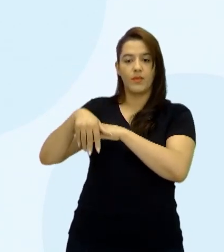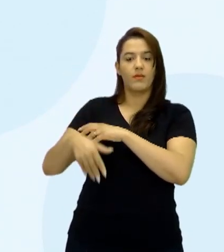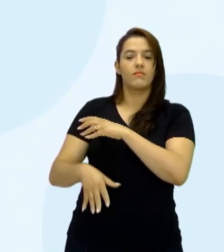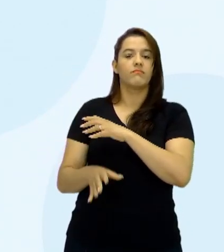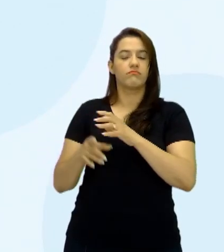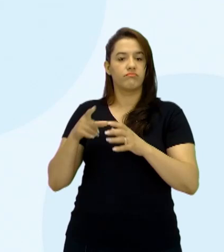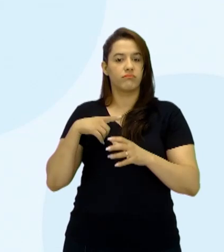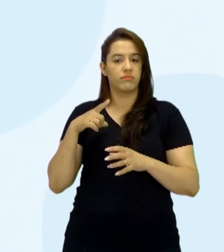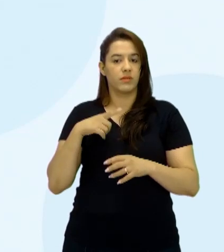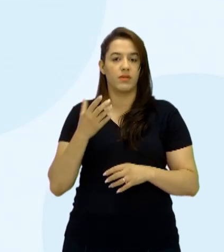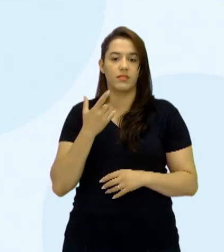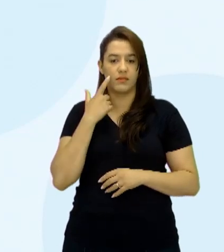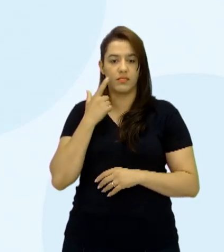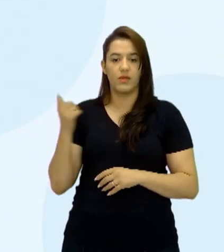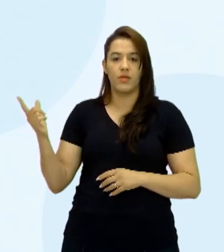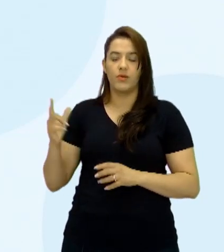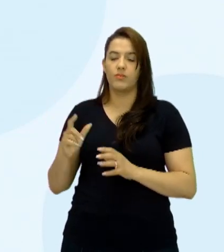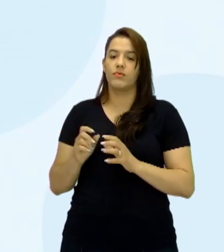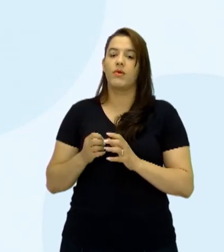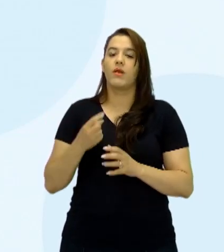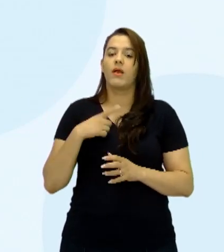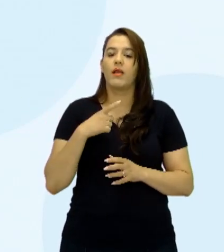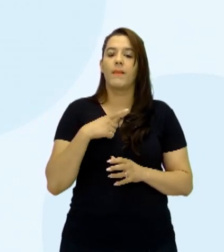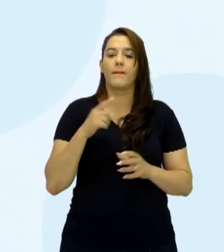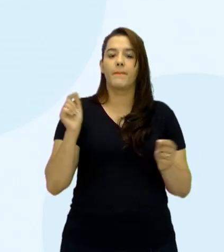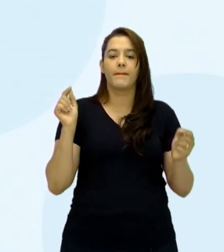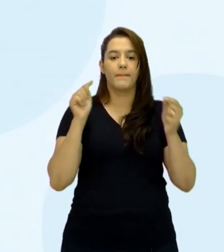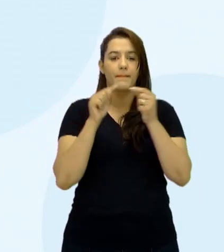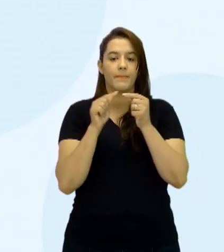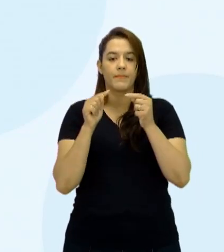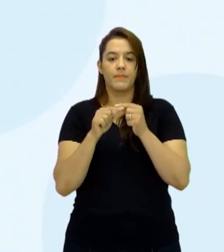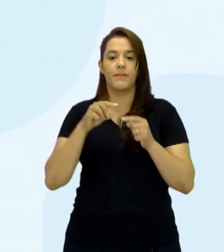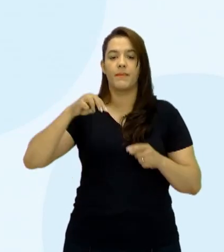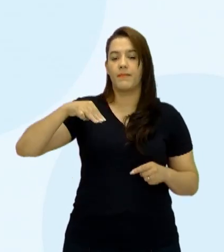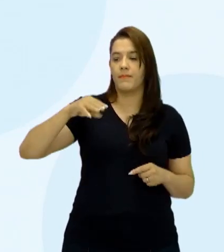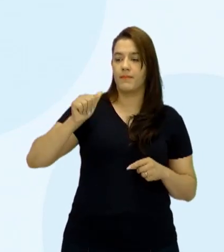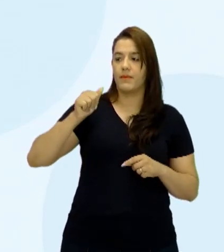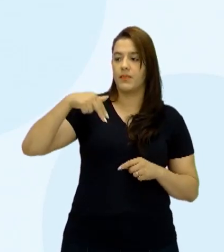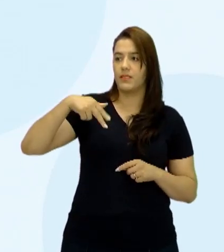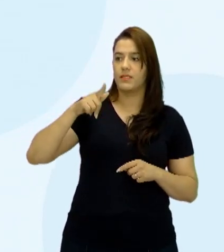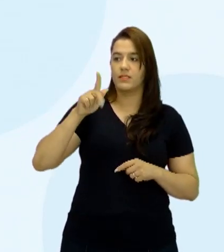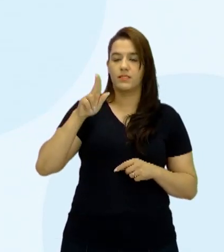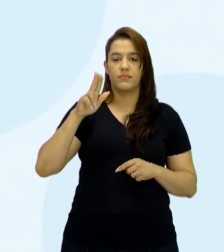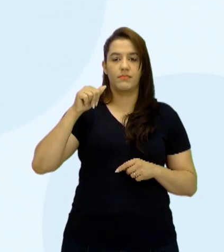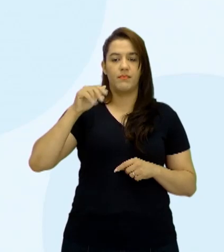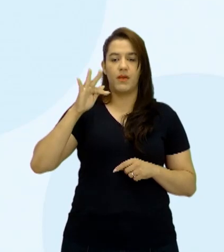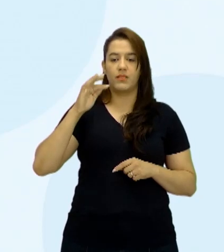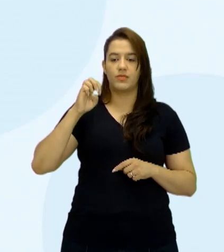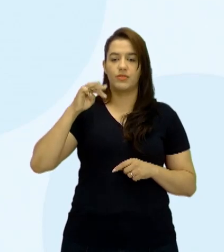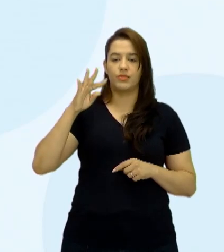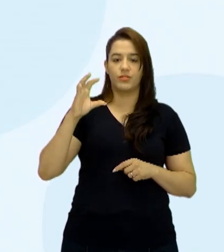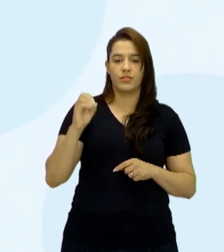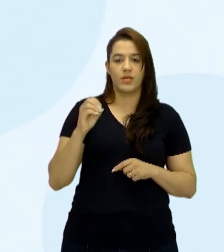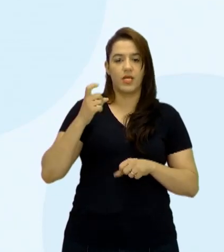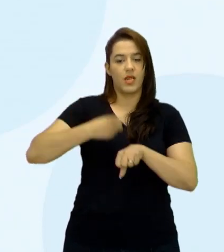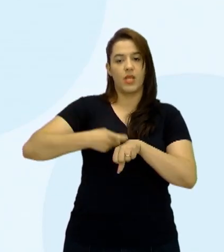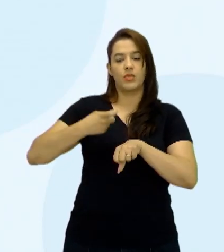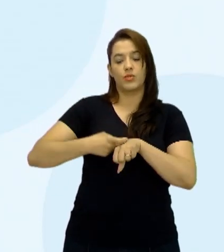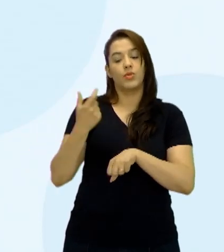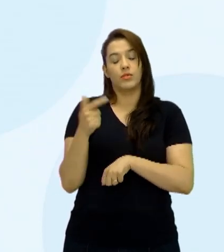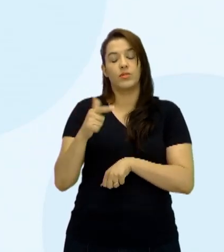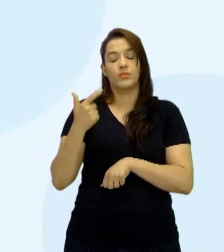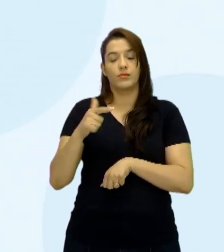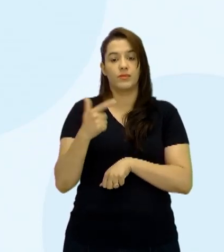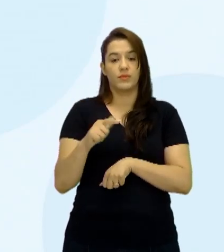falei para você, essa pasta que tem ali magmática, né, ela é não muito sólida, ela tem uma